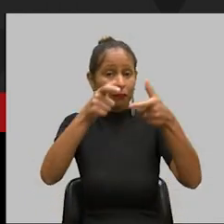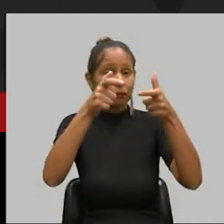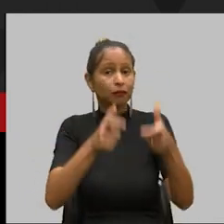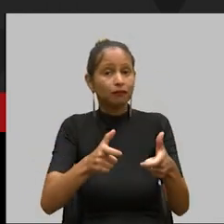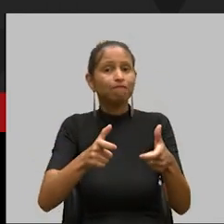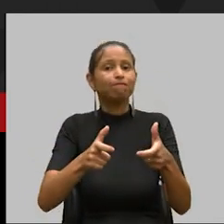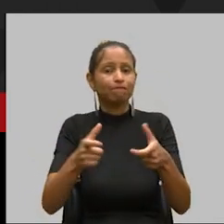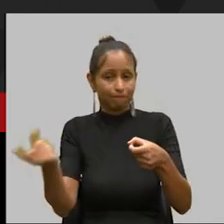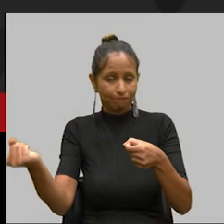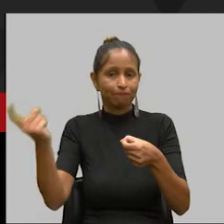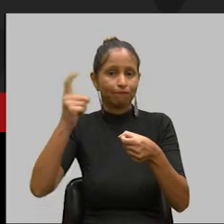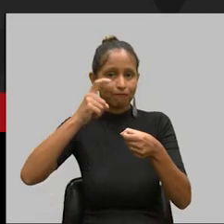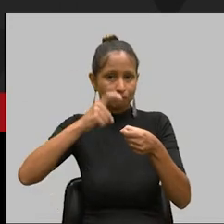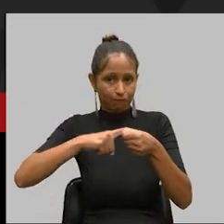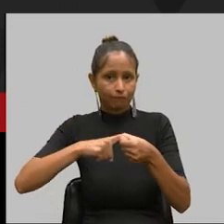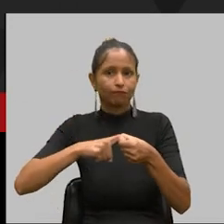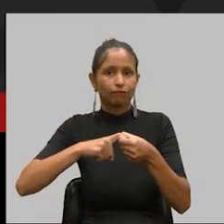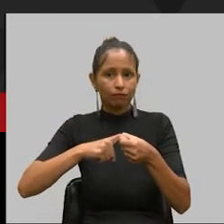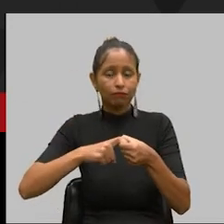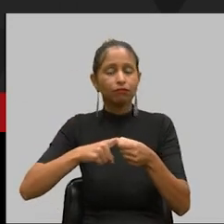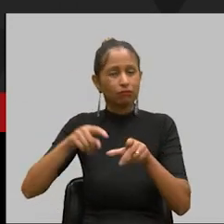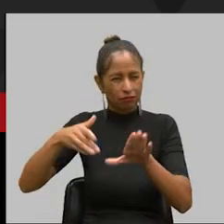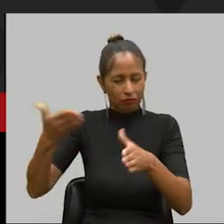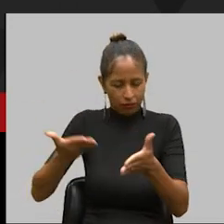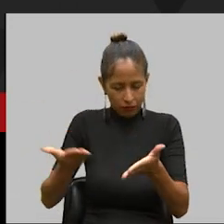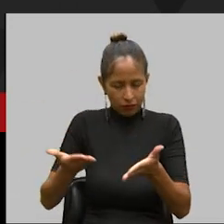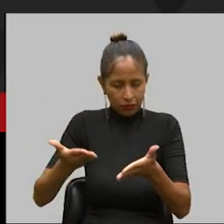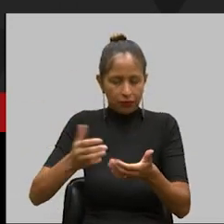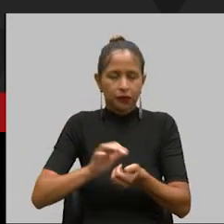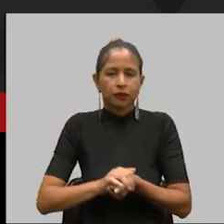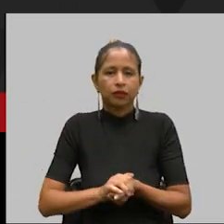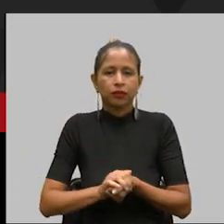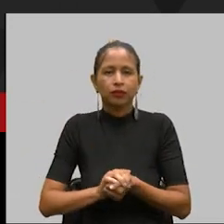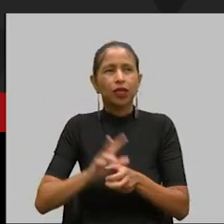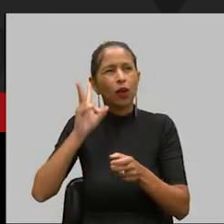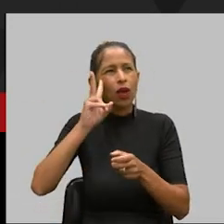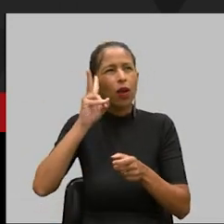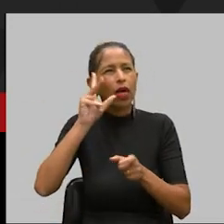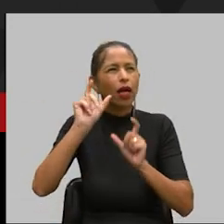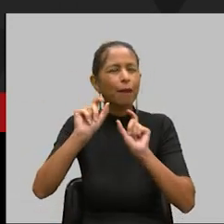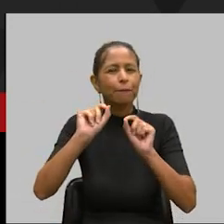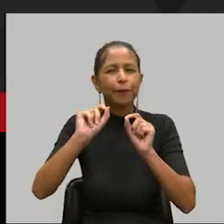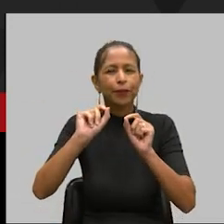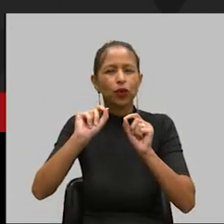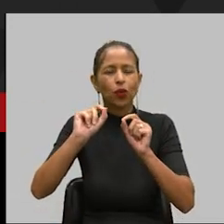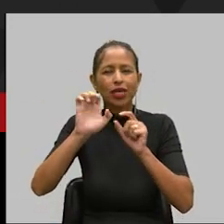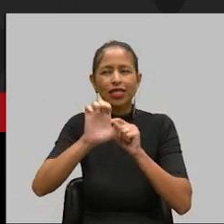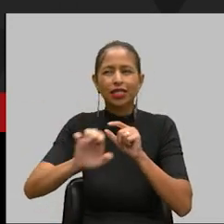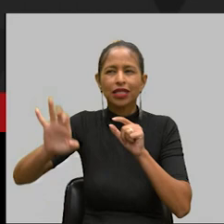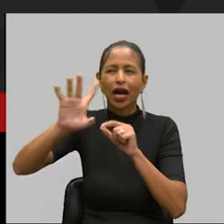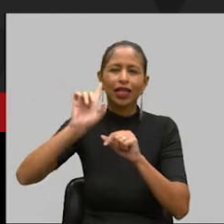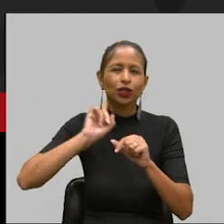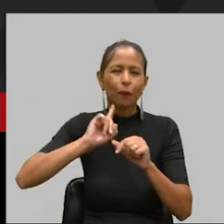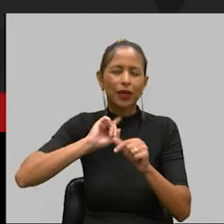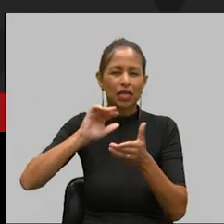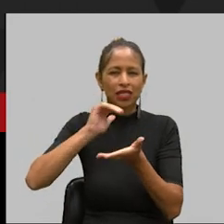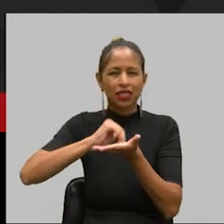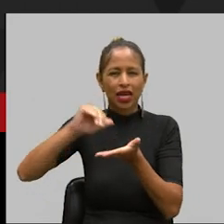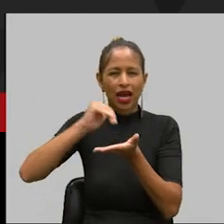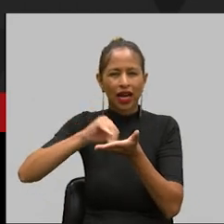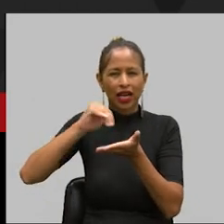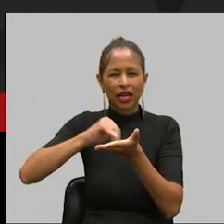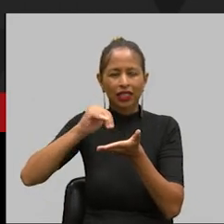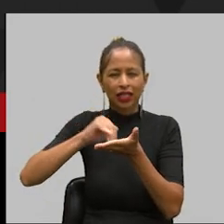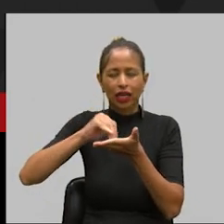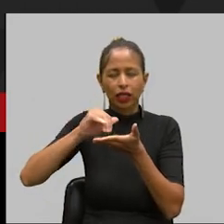grande retomada recentemente eh e não me recordo se pelo Estado de Minas Gerais a Secretaria de Estado de